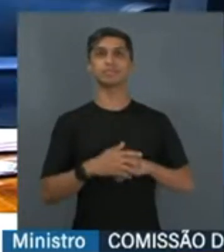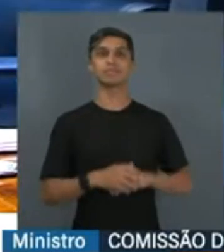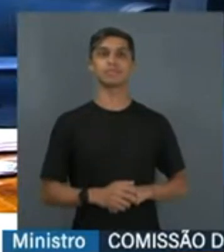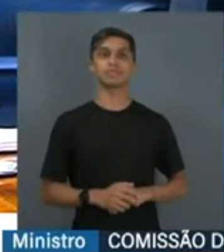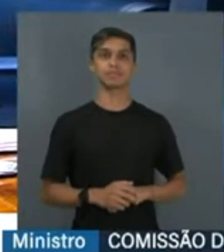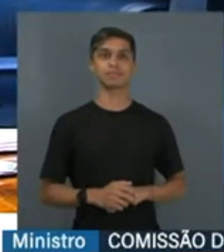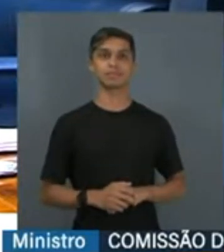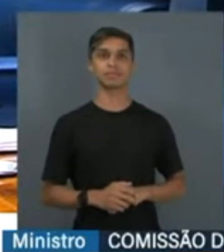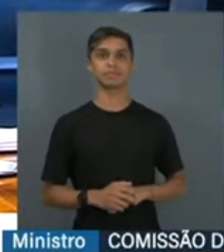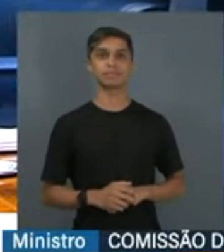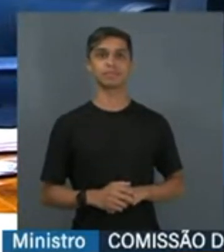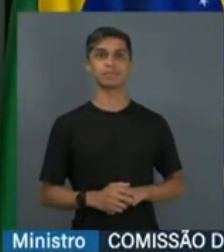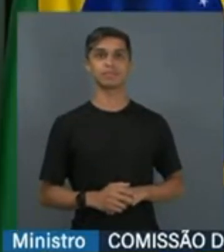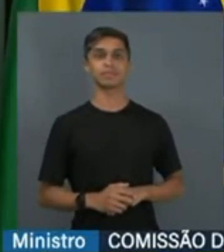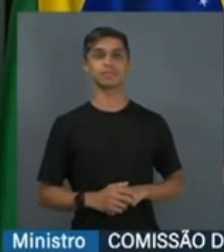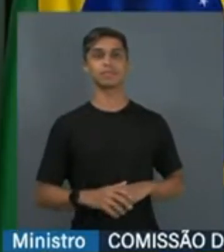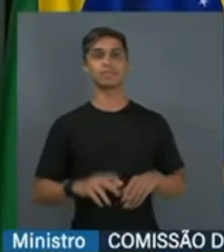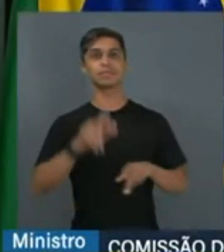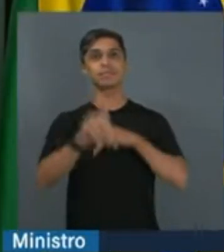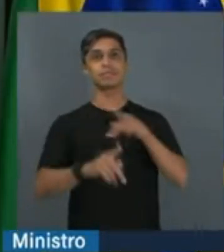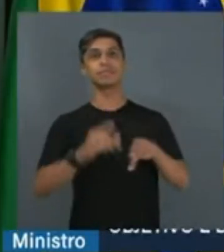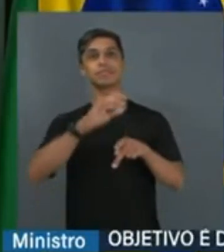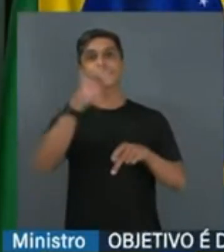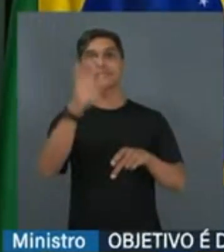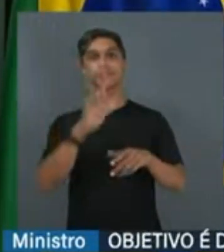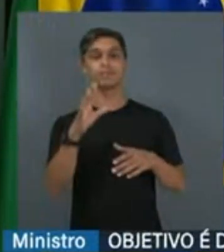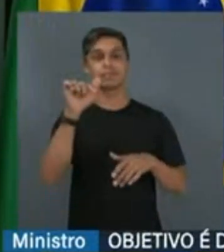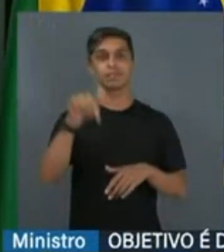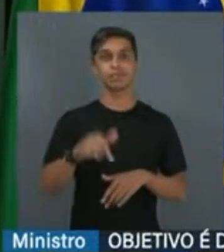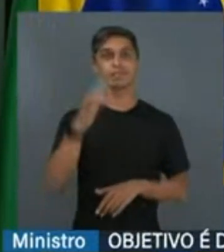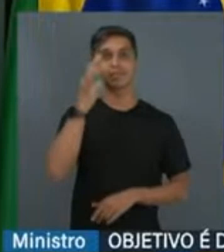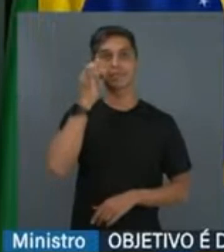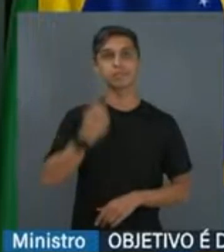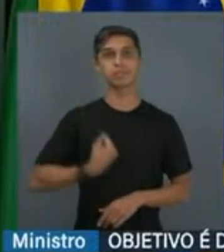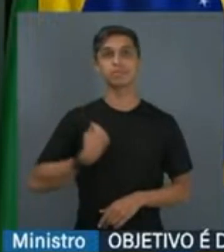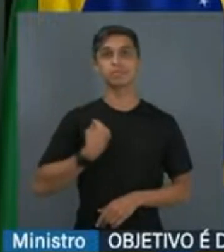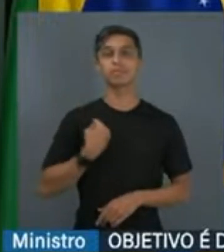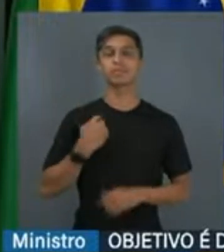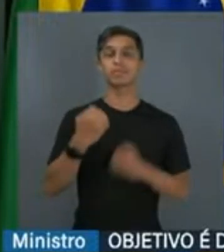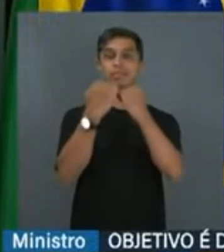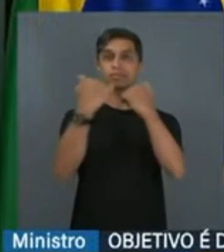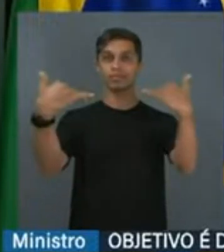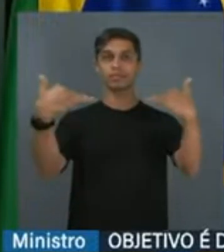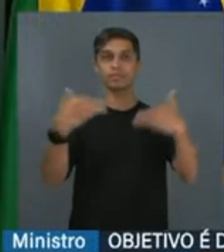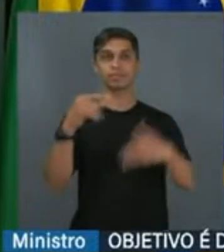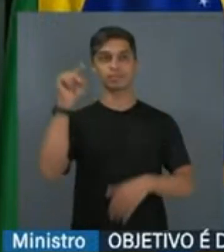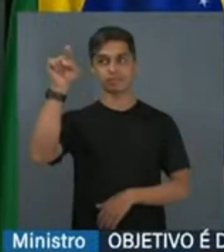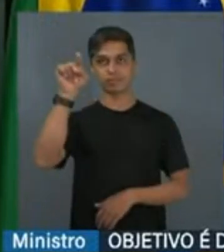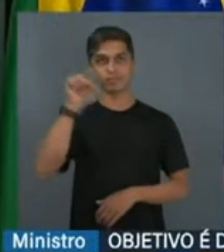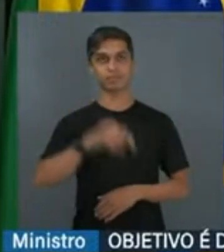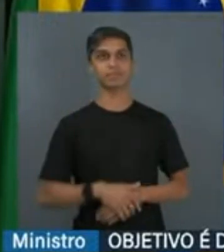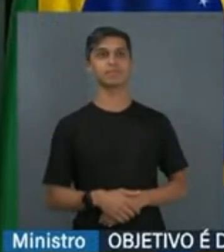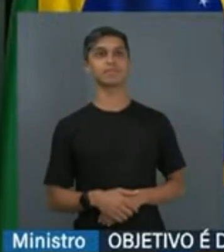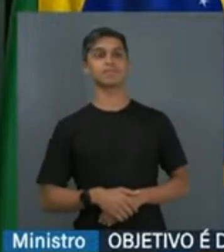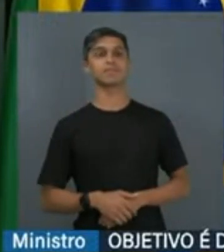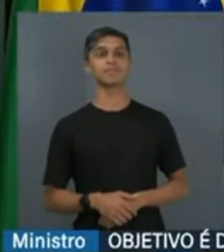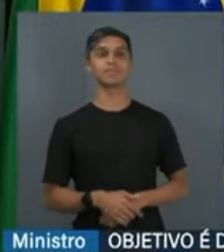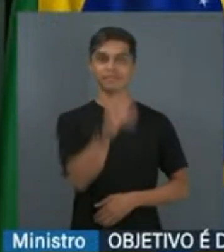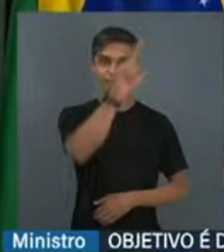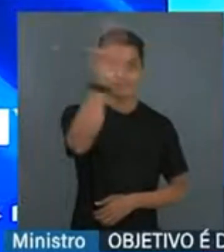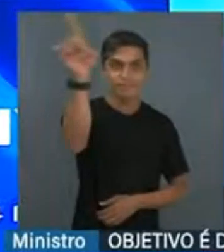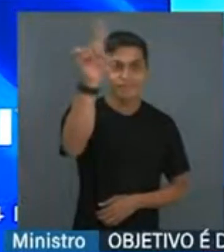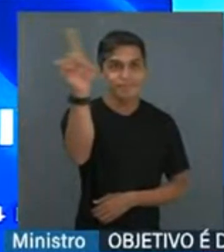assessores, brasileiros que estão aqui presentes no plenário do Senado Federal, aqui nas nossas galerias,